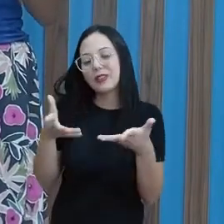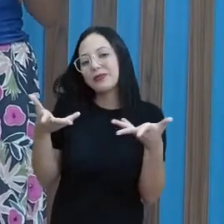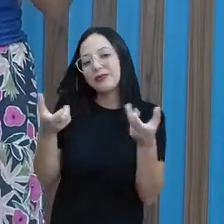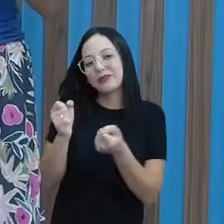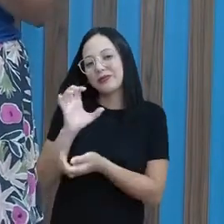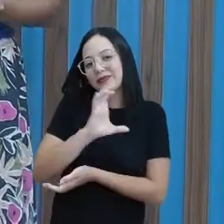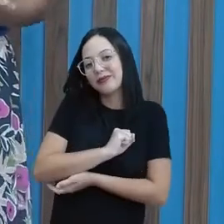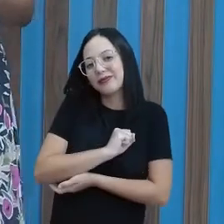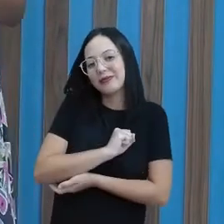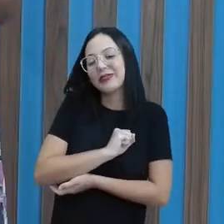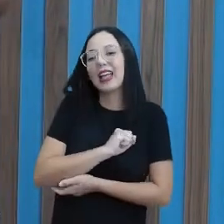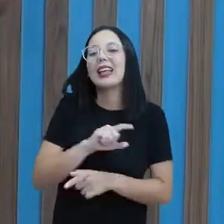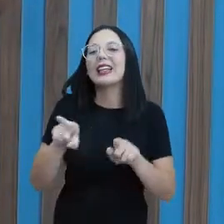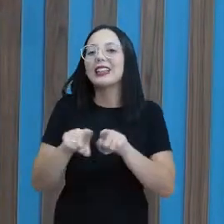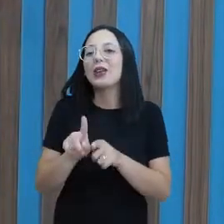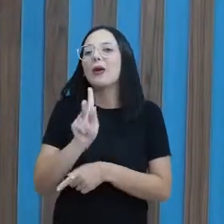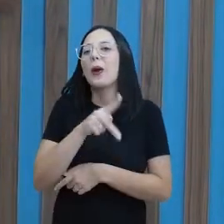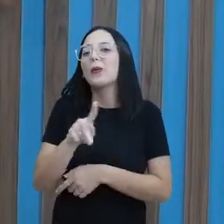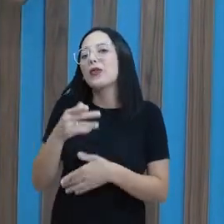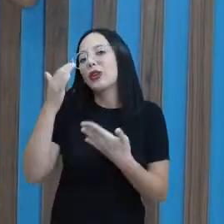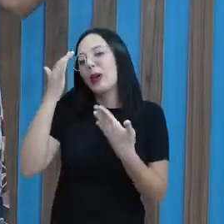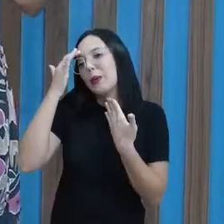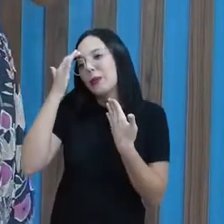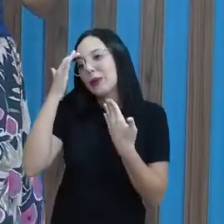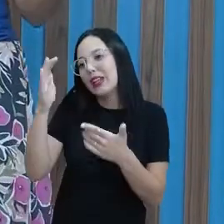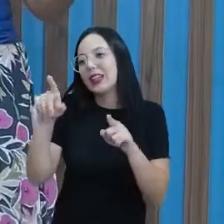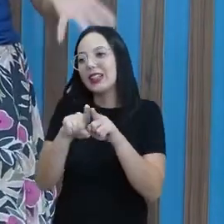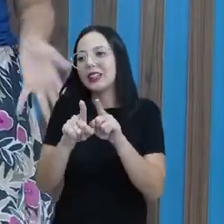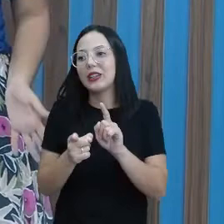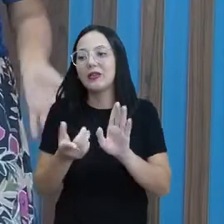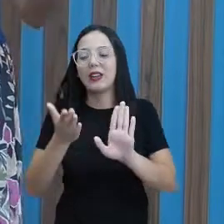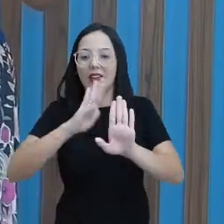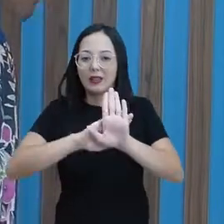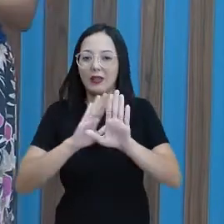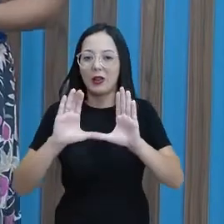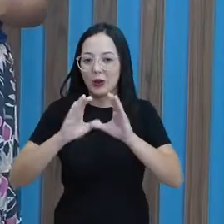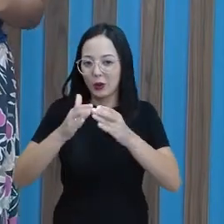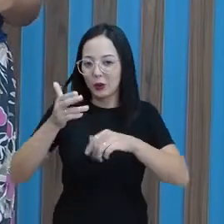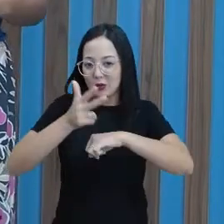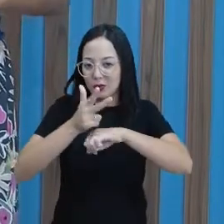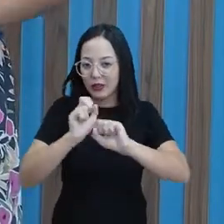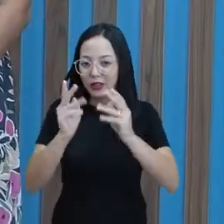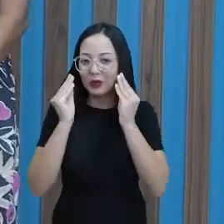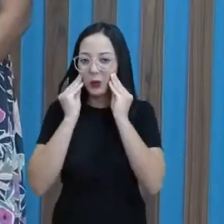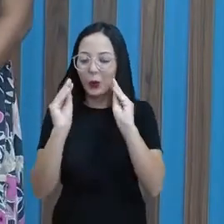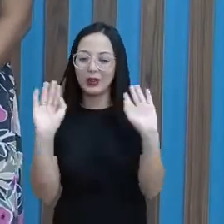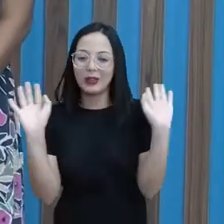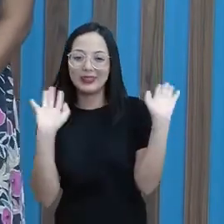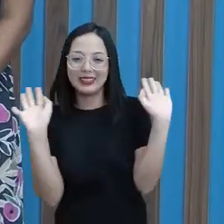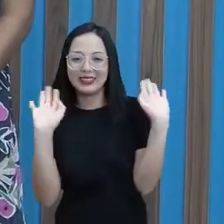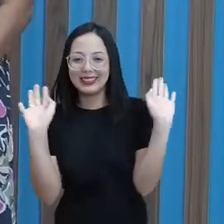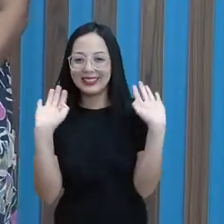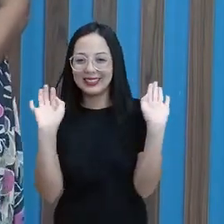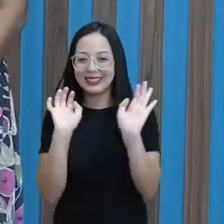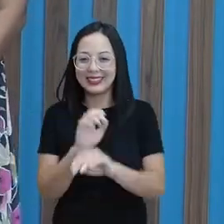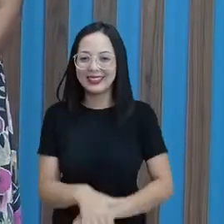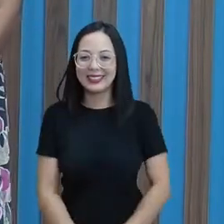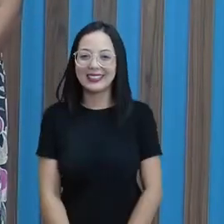amor. Professora Vivi, obrigada. Obrigada à produção também. Um beijo, gente. Até a próxima aula.